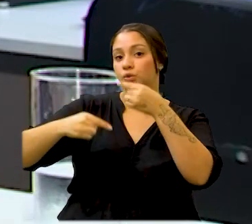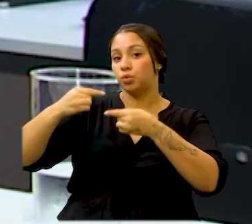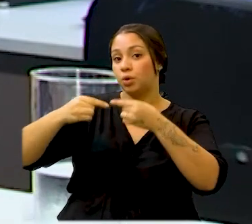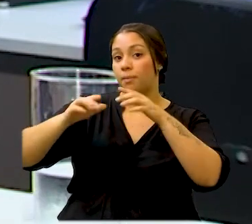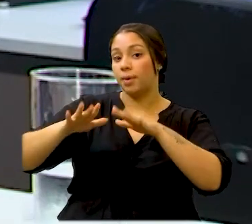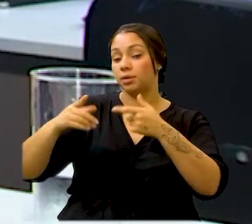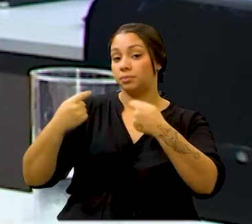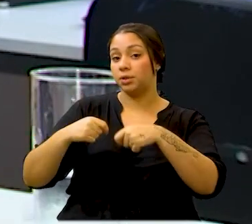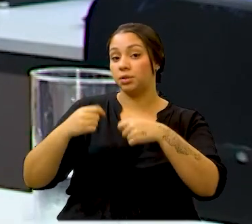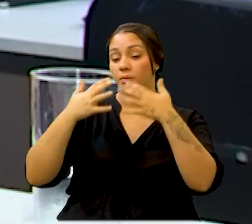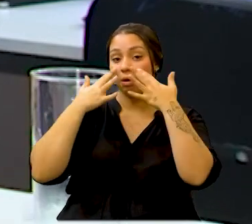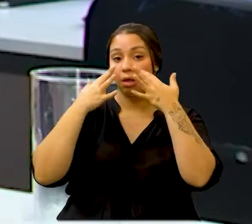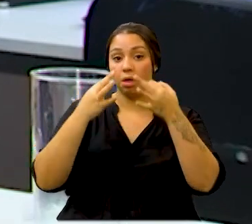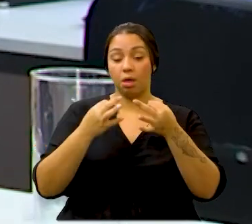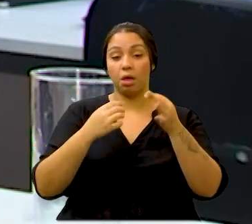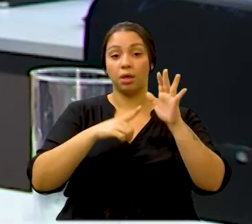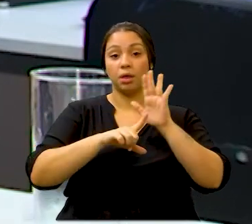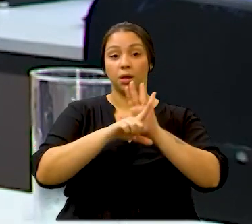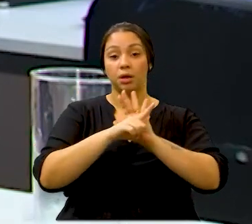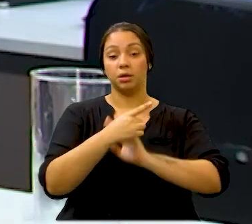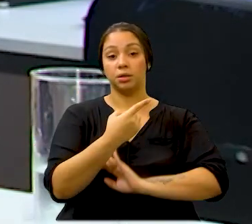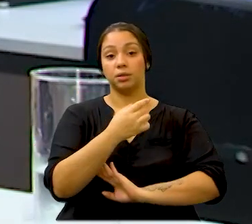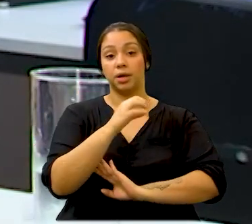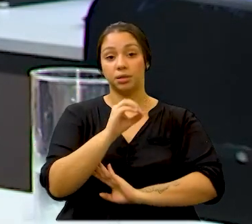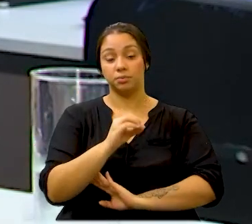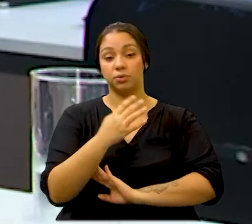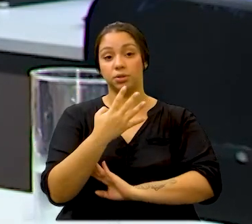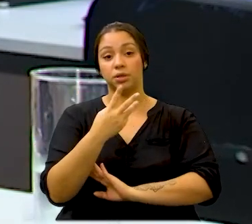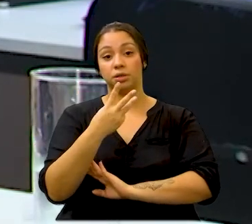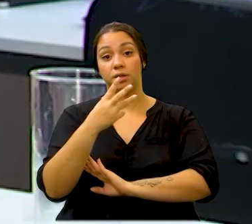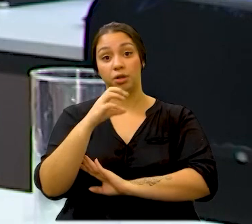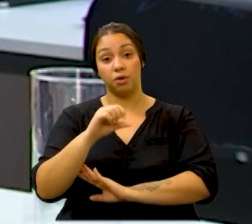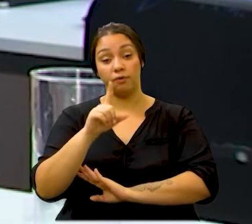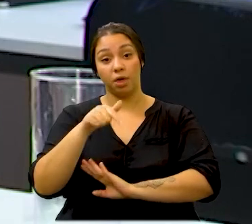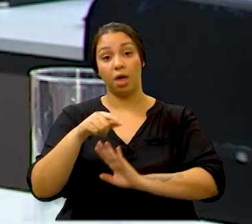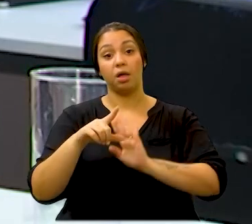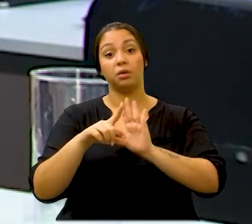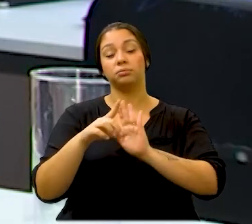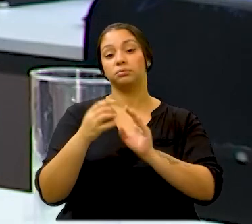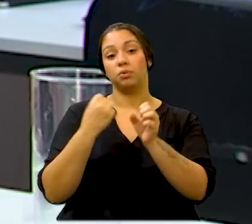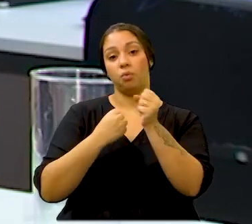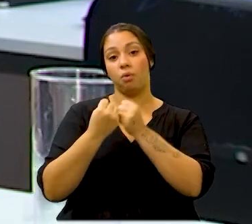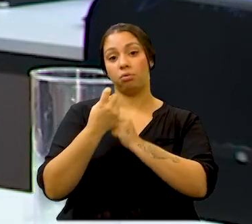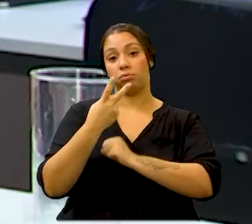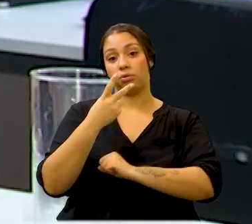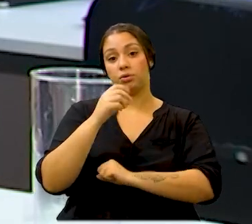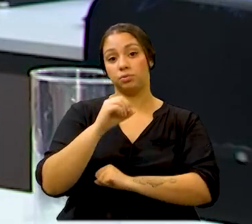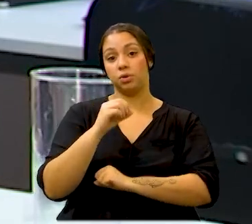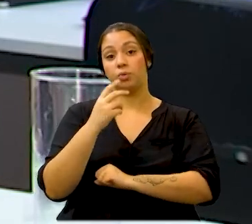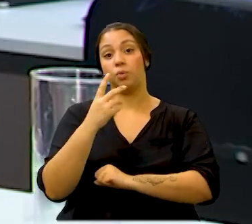tem que trazer é que a Lei 10.639, que é de 2003, né, ela